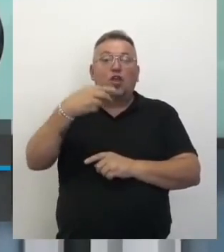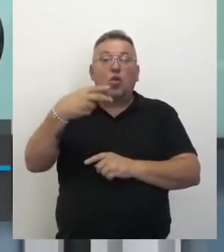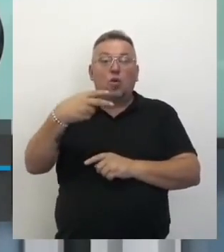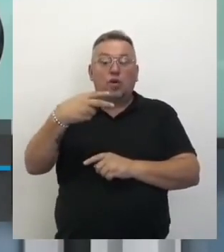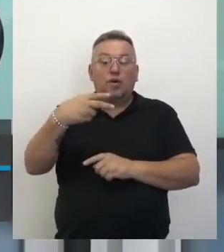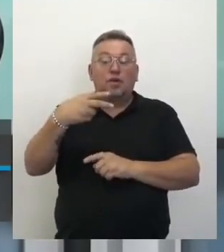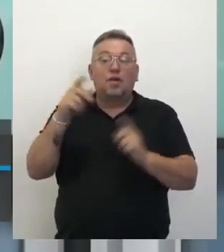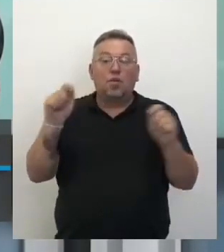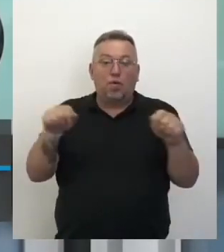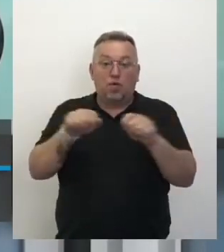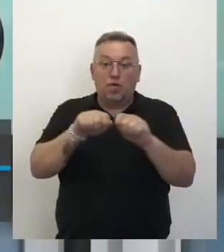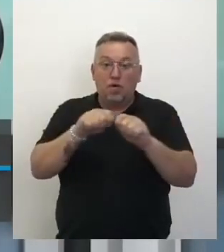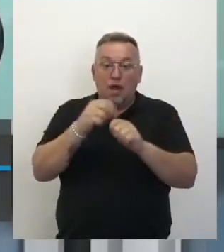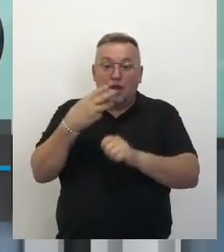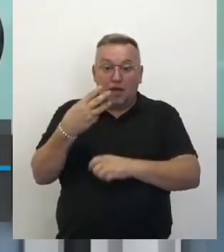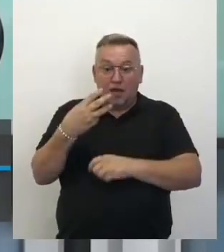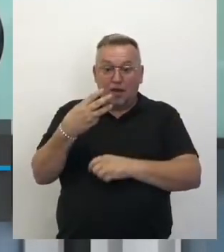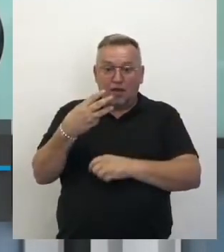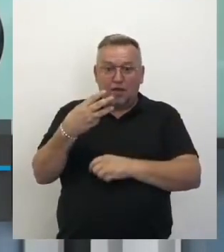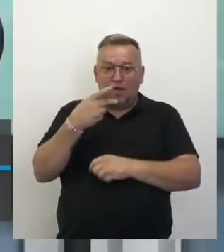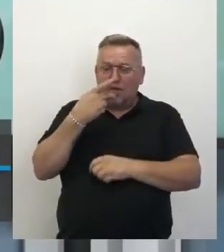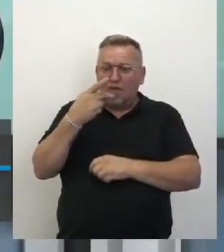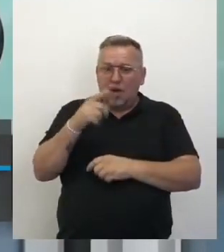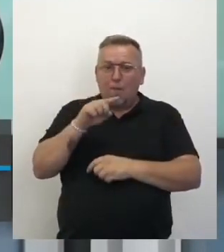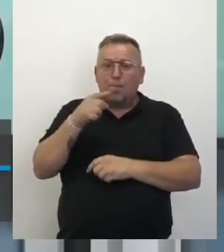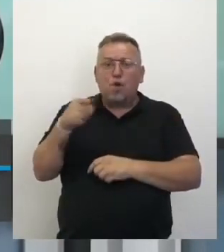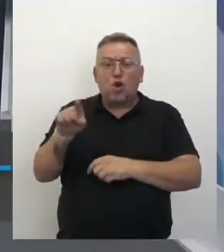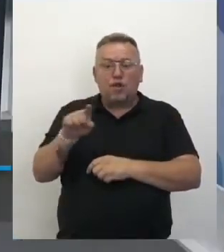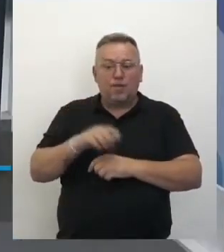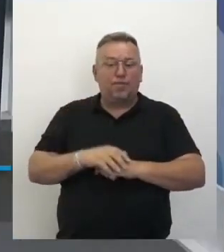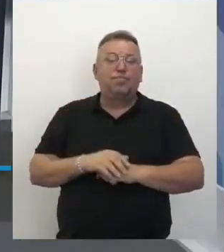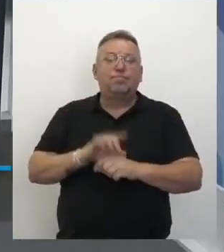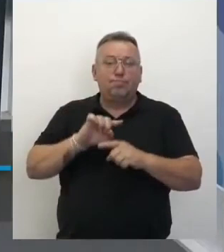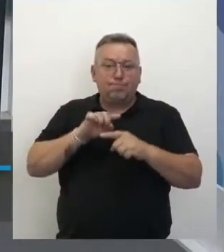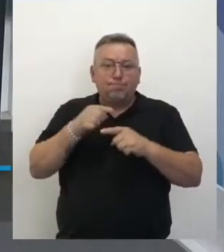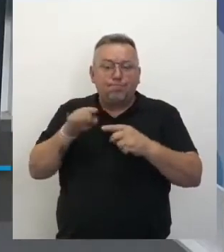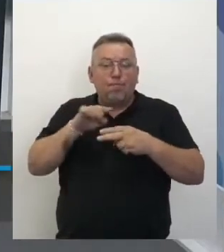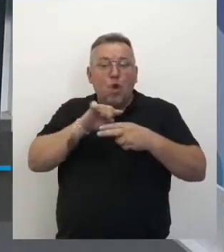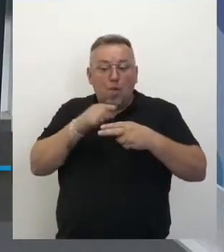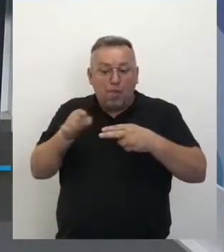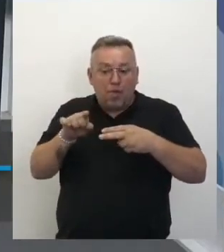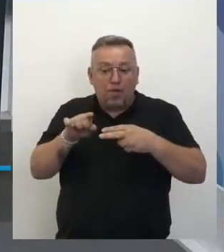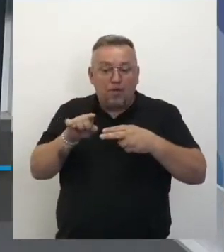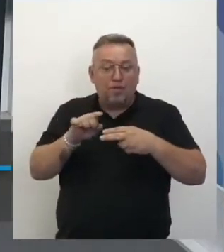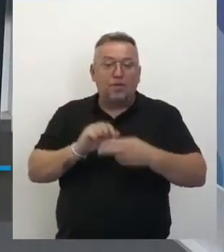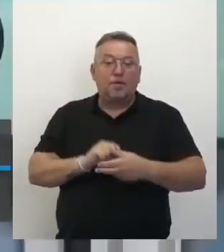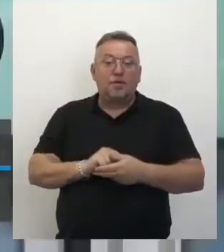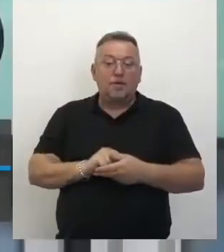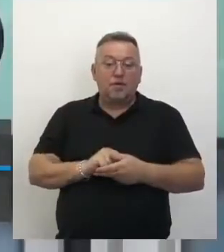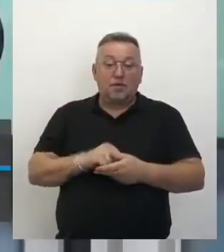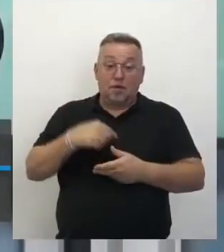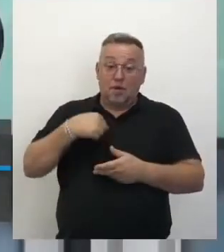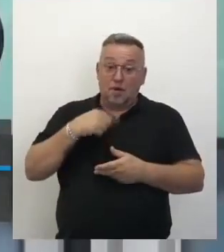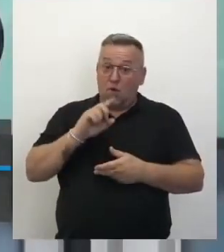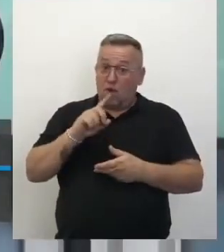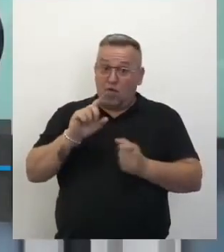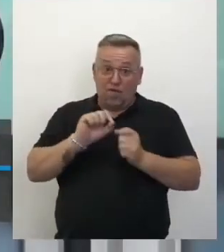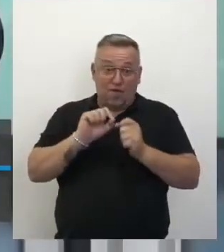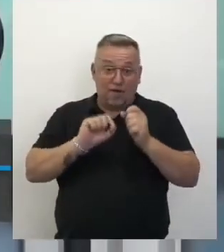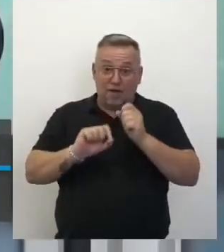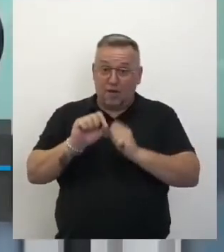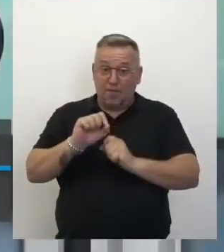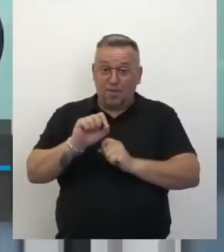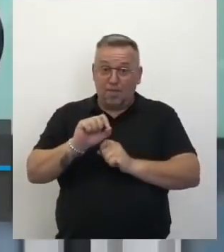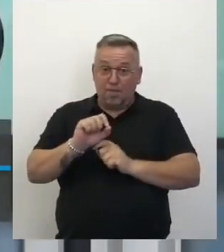3,2. Eu posso escrever 3 ali e falar que é próximo, né, Tony? Exato. Eu posso fazer esses modelos de arredondamento. Eu não vou cair aqui, nós